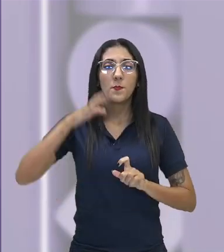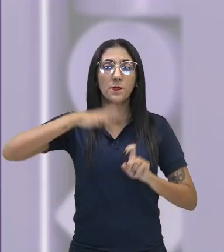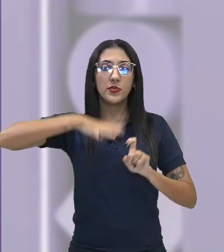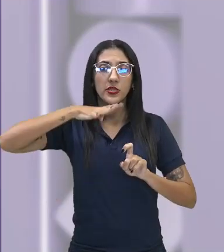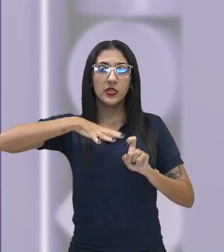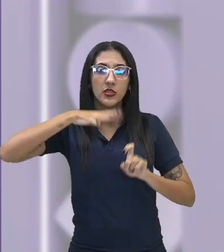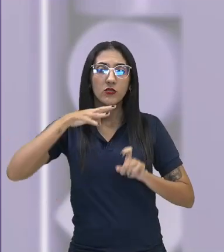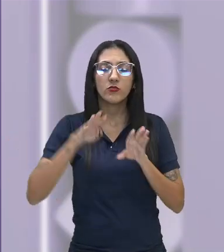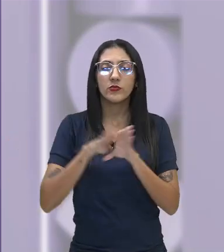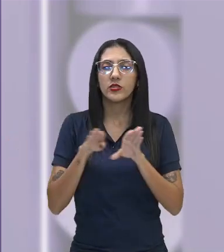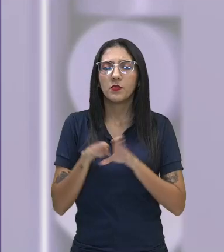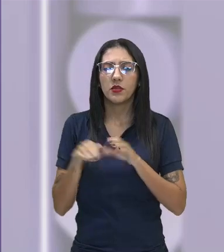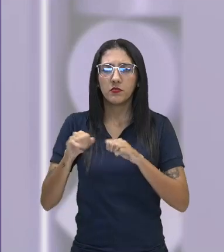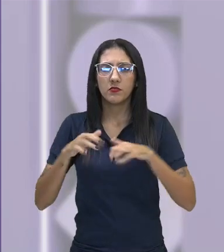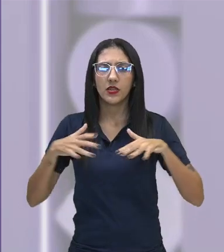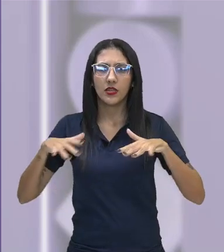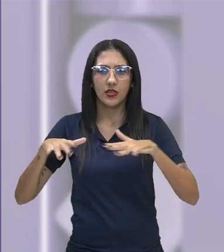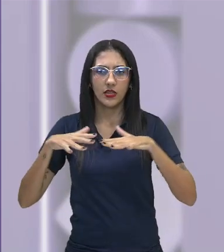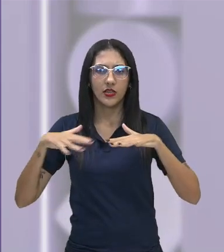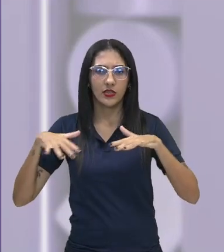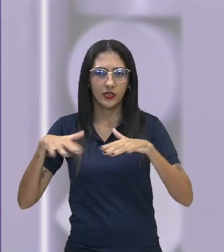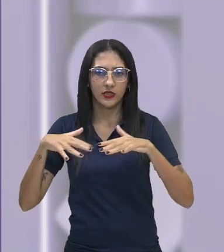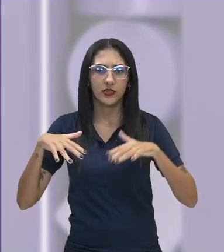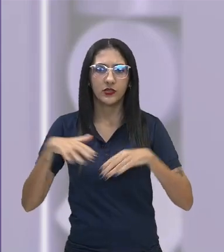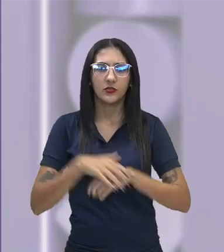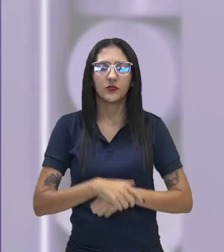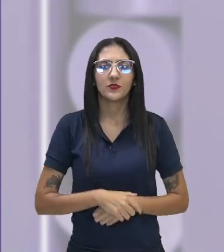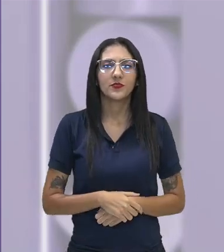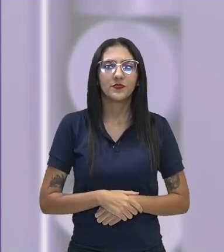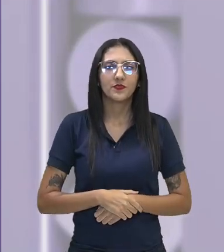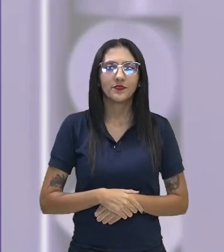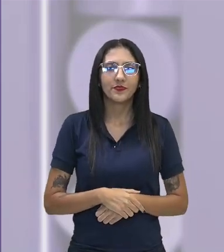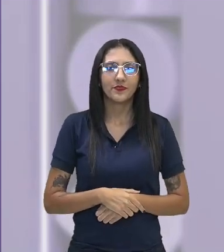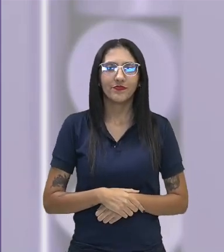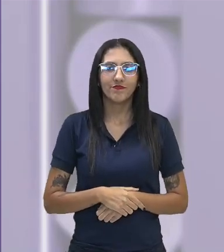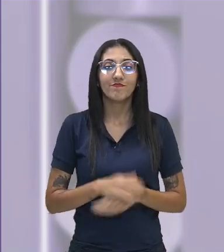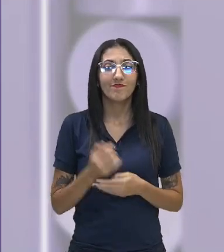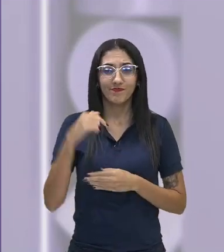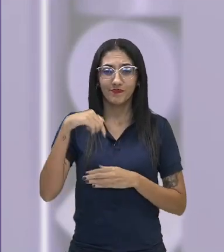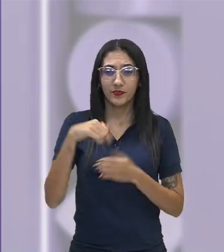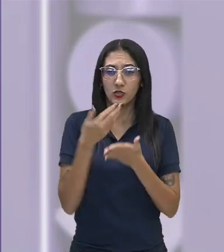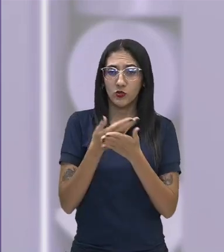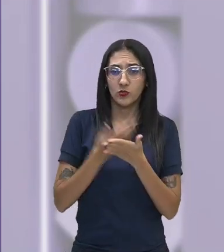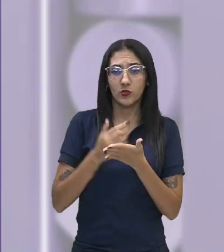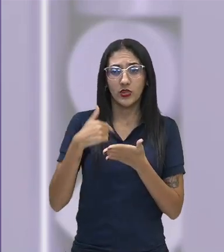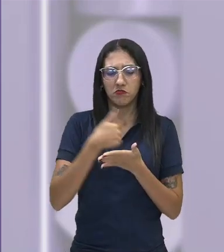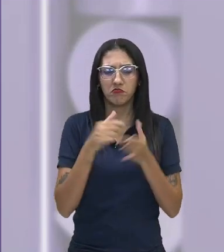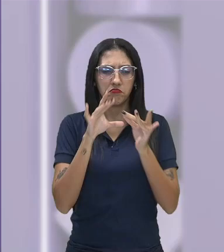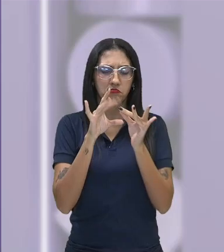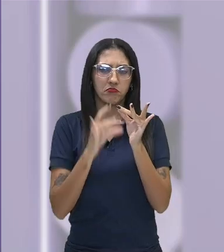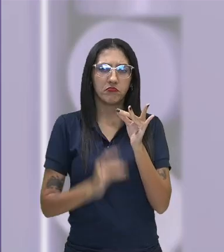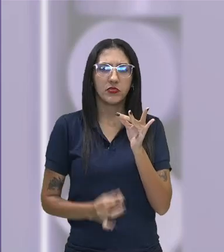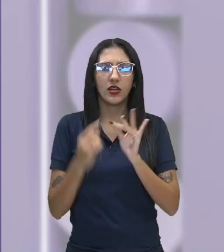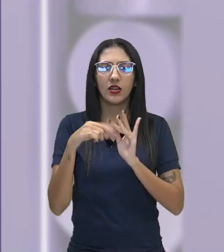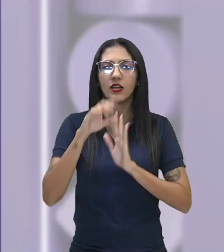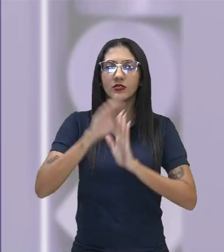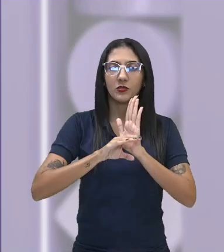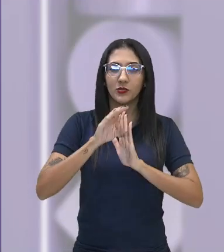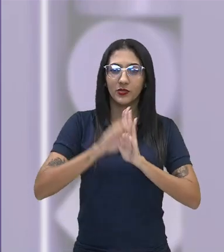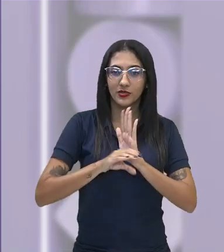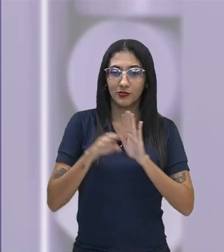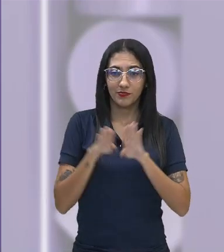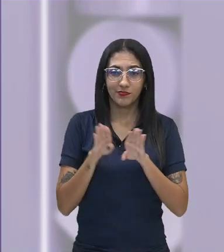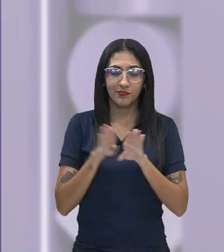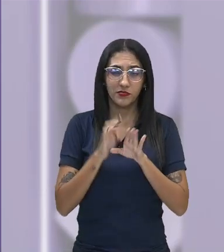os seus ritos ou rituais. E nesta aula nós vamos aprofundar esses conceitos, vamos ver